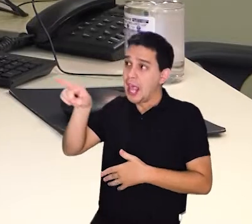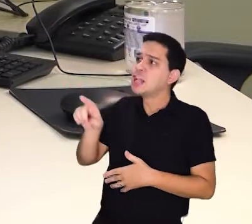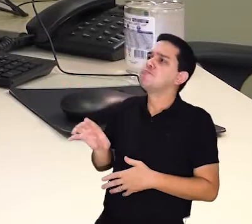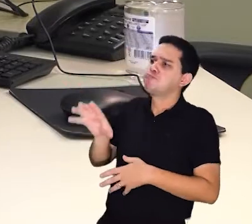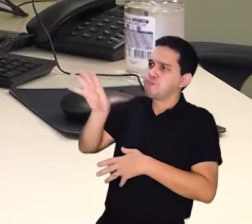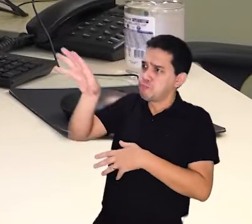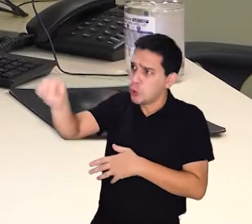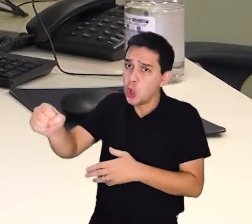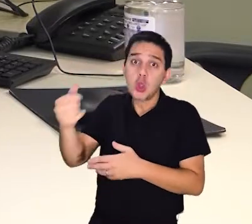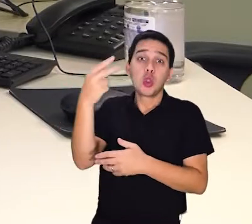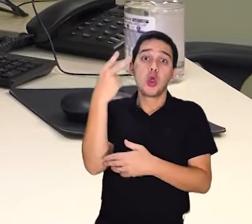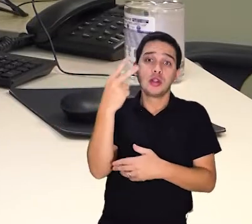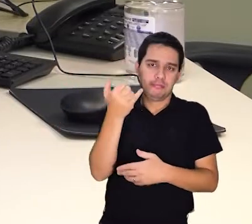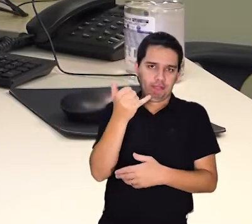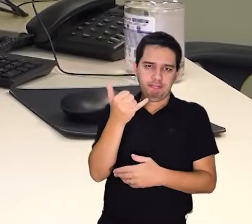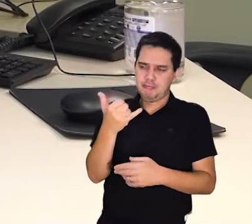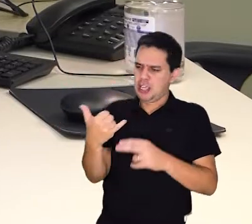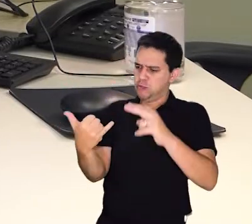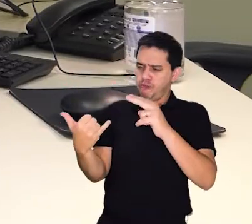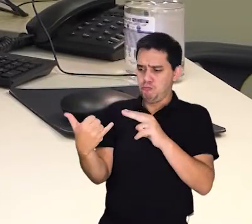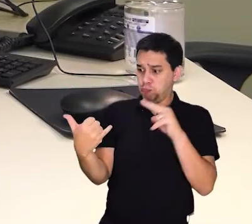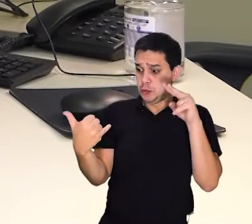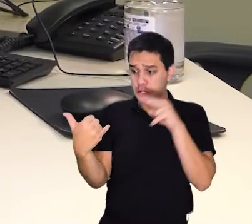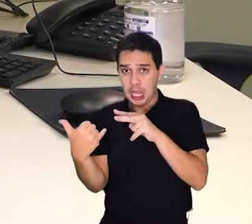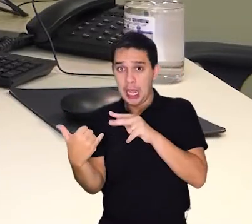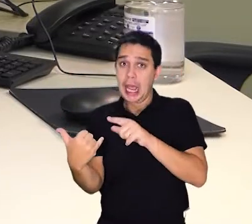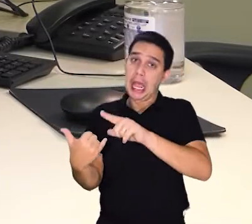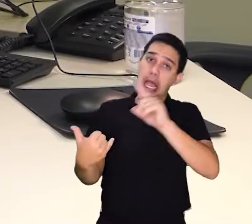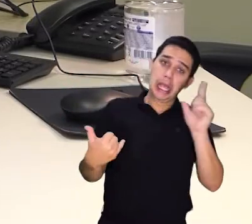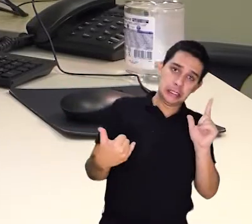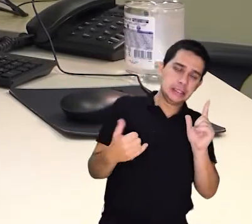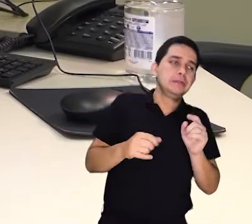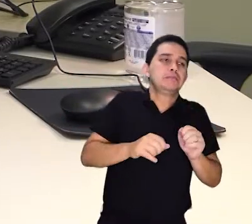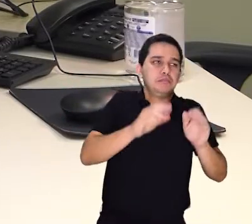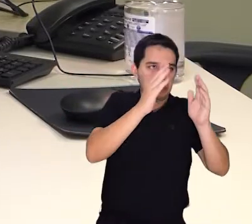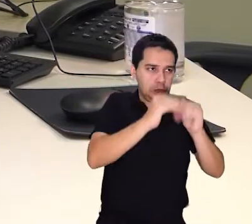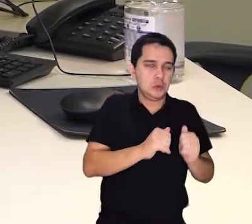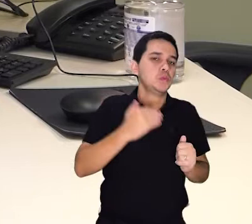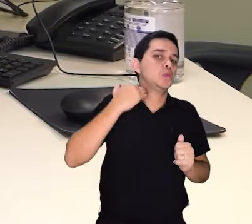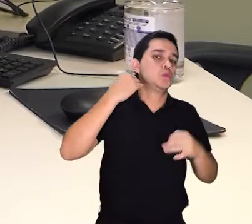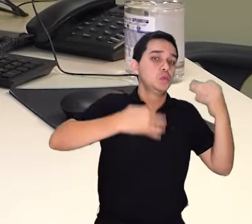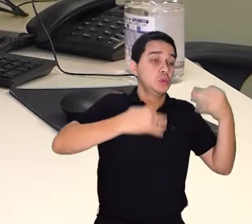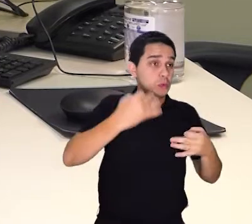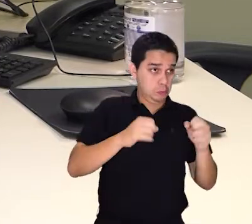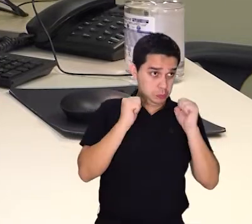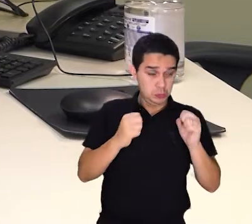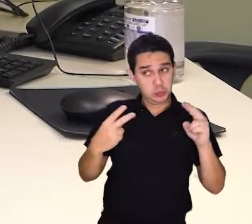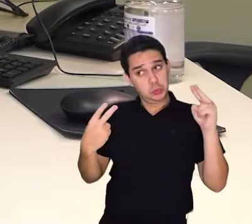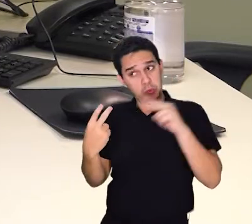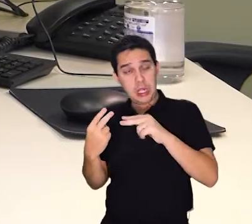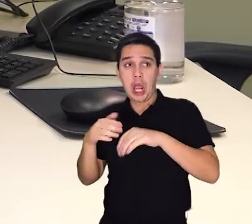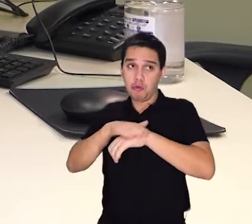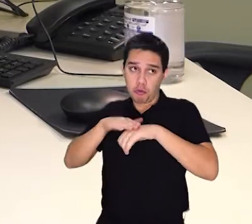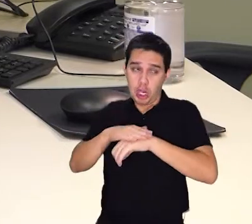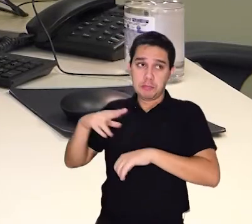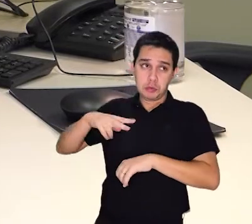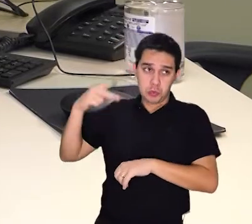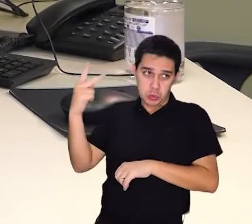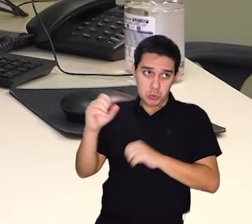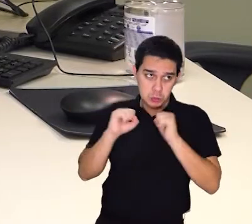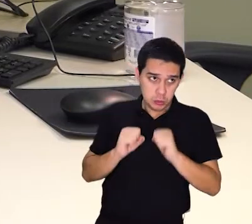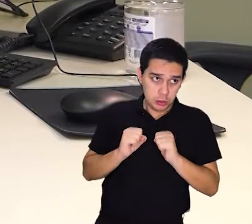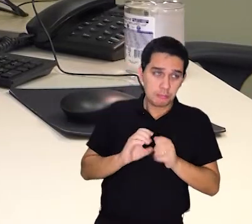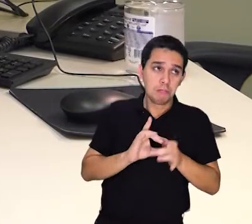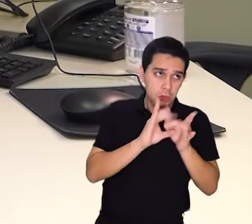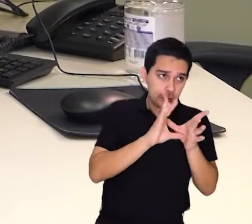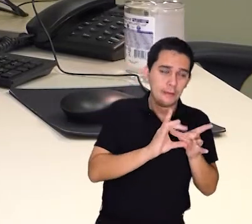Através desses celulares foi requerida ao juízo a quebra de sigilo dos dados telefônicos desses